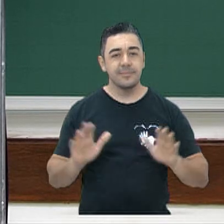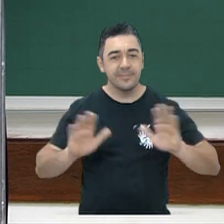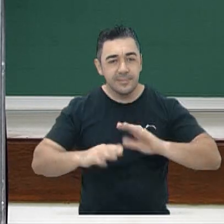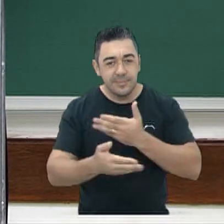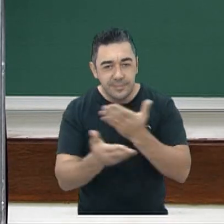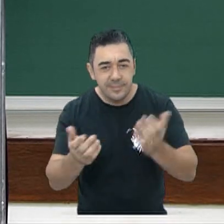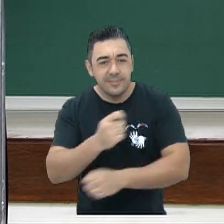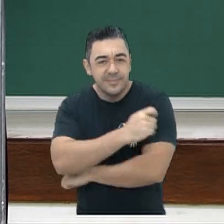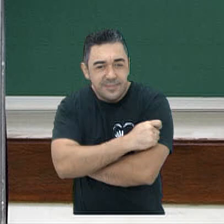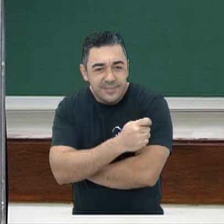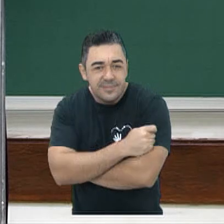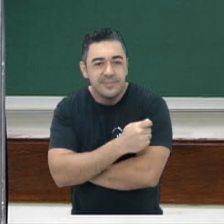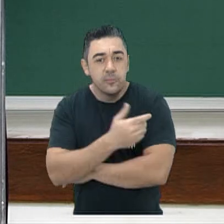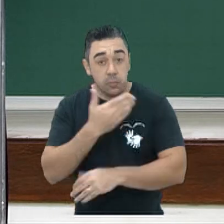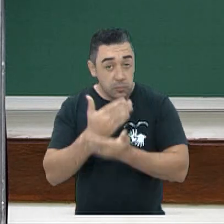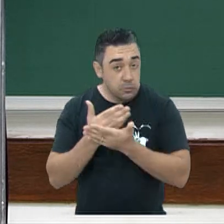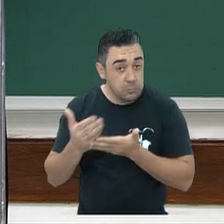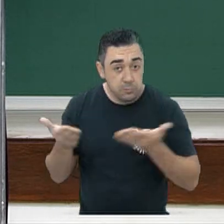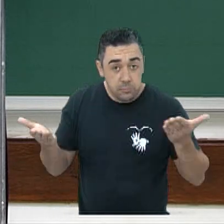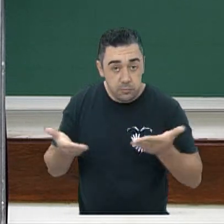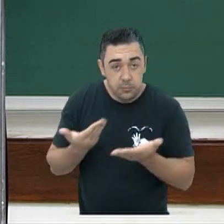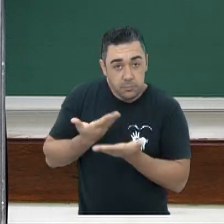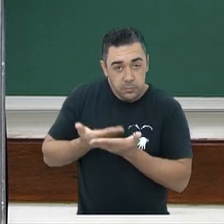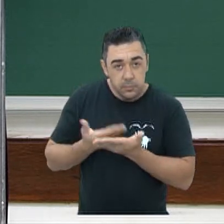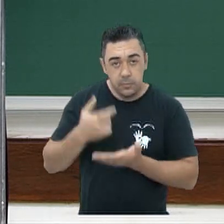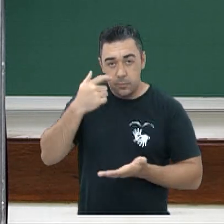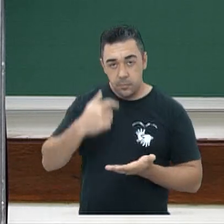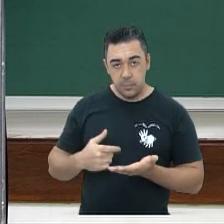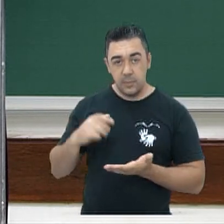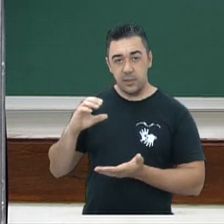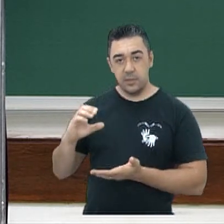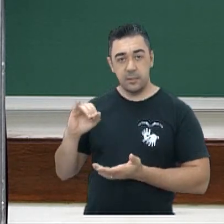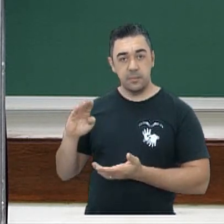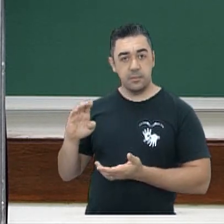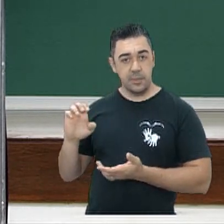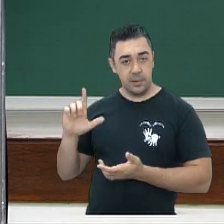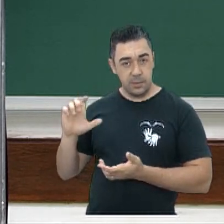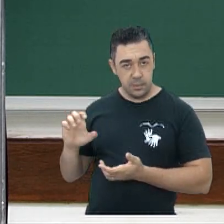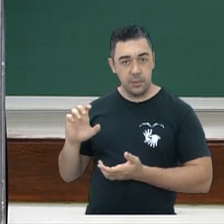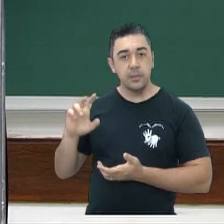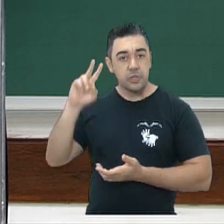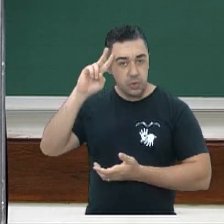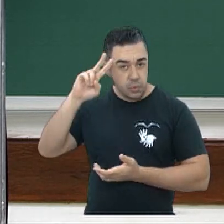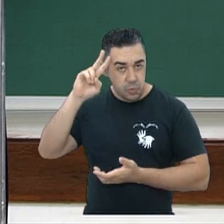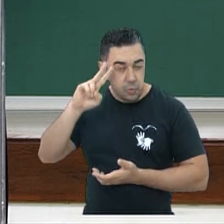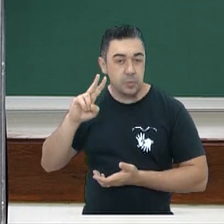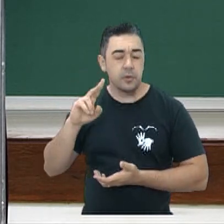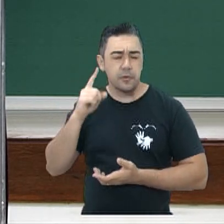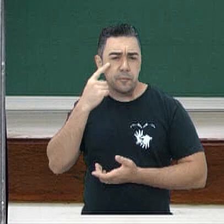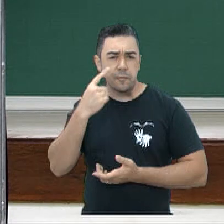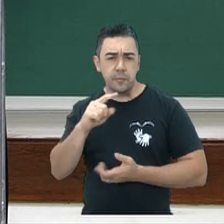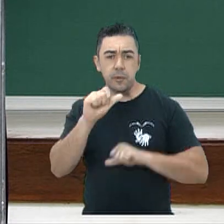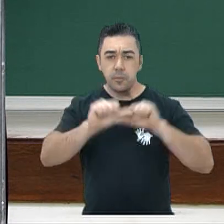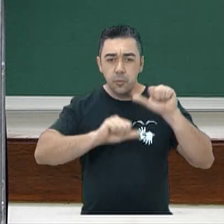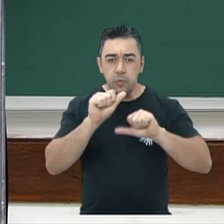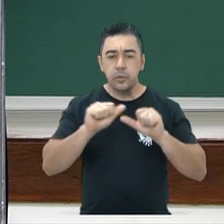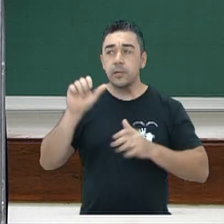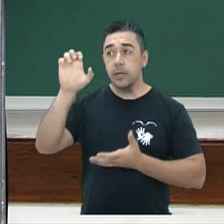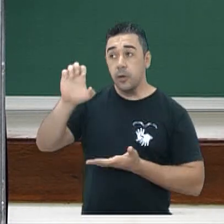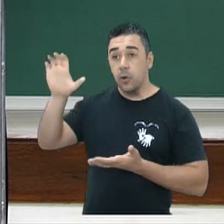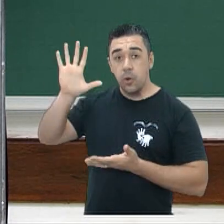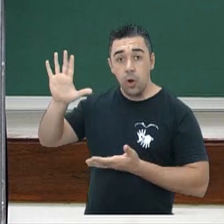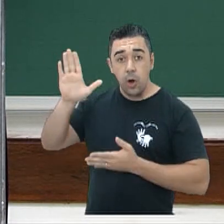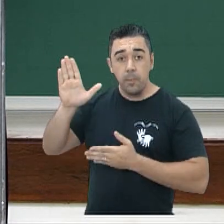Olá, alunos e alunas! Estamos começando mais uma aula. Eu sou a professora Cibele de História e hoje a gente vai ver as mudanças na Europa